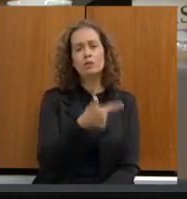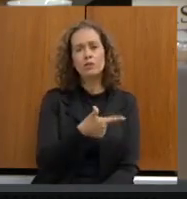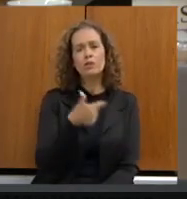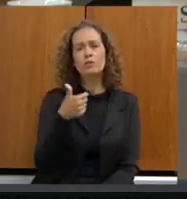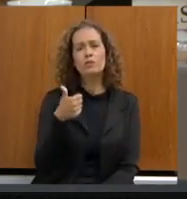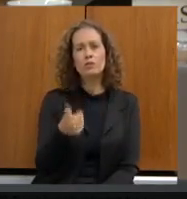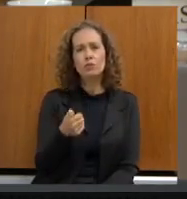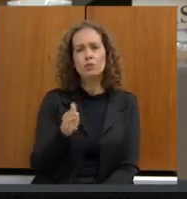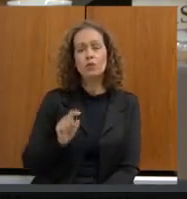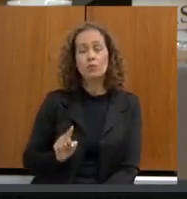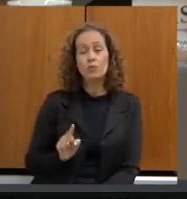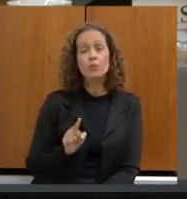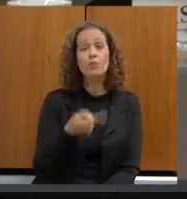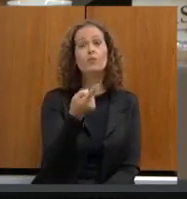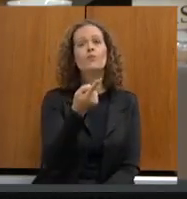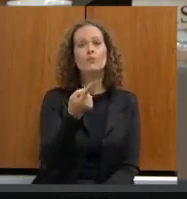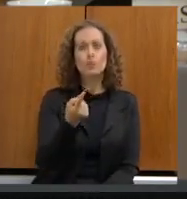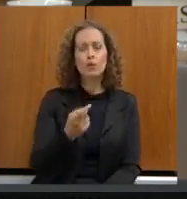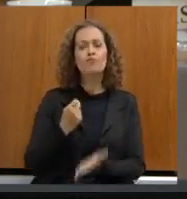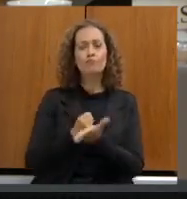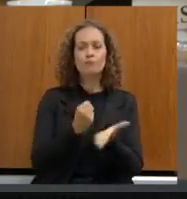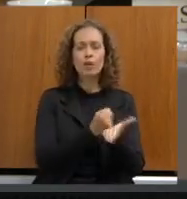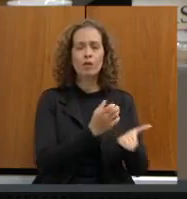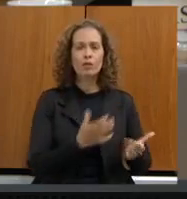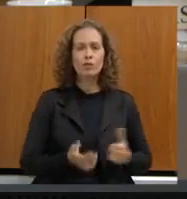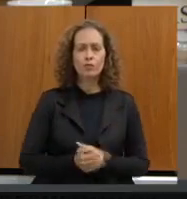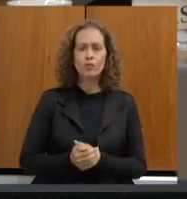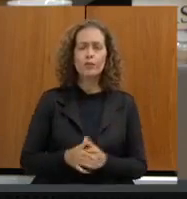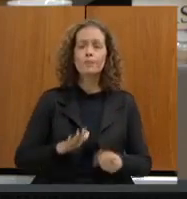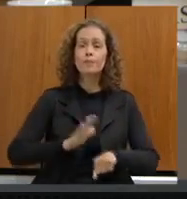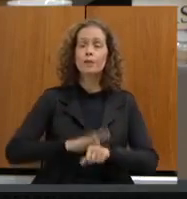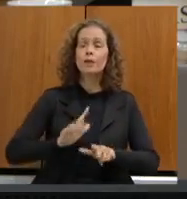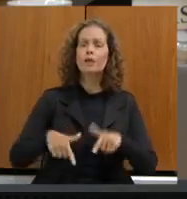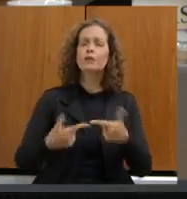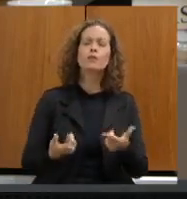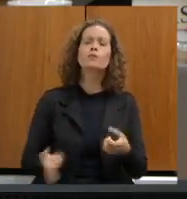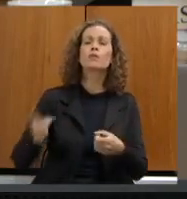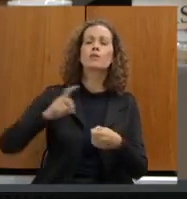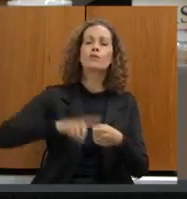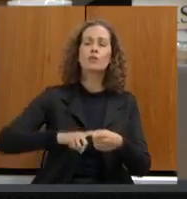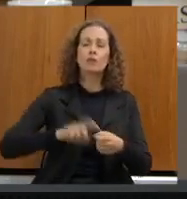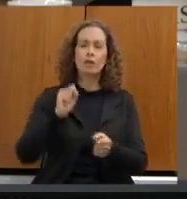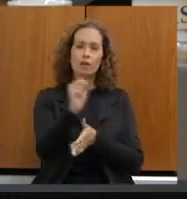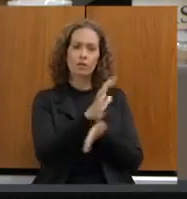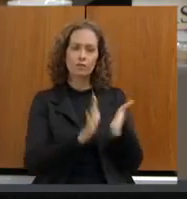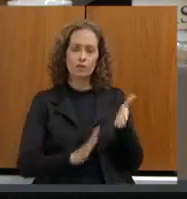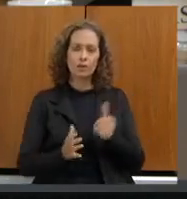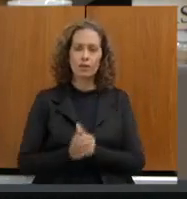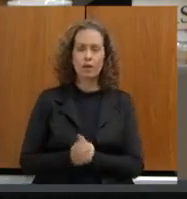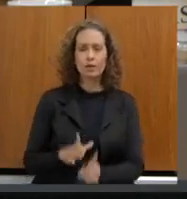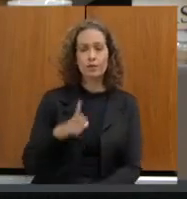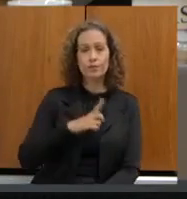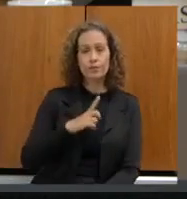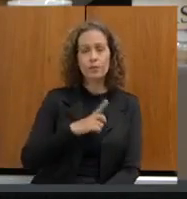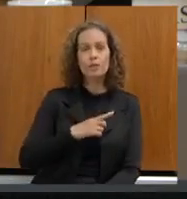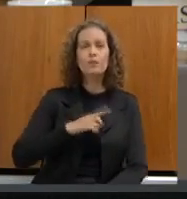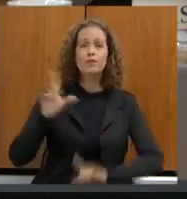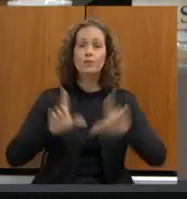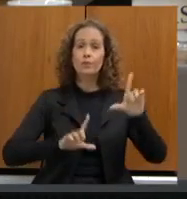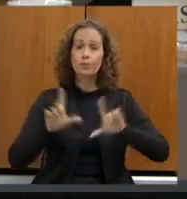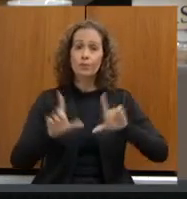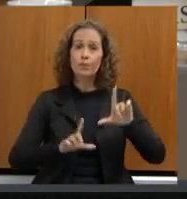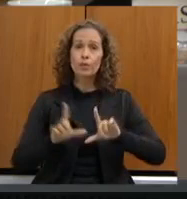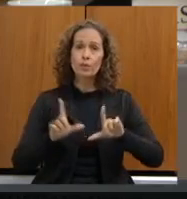mil ocorrências ações para retomada das atividades nós tivemos observância ao programa Minas consciente